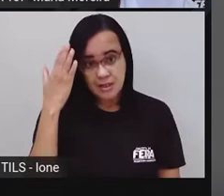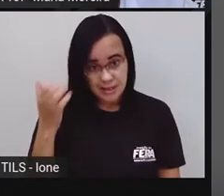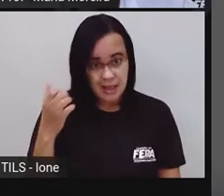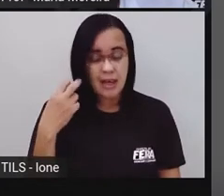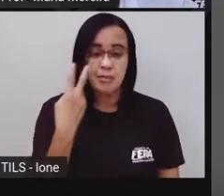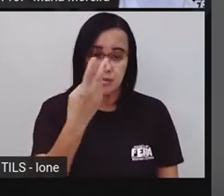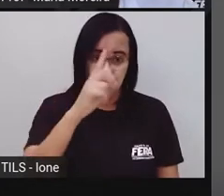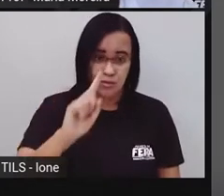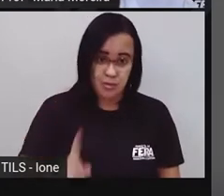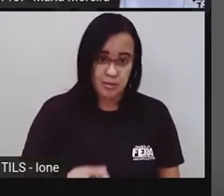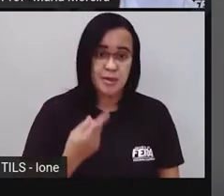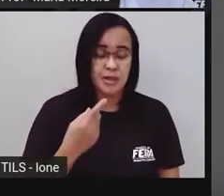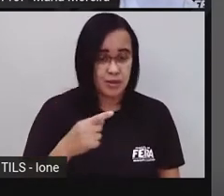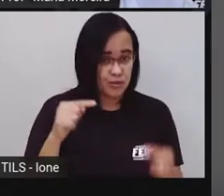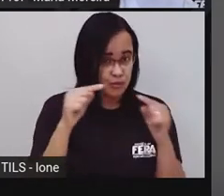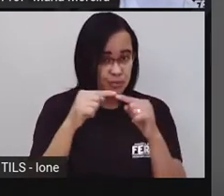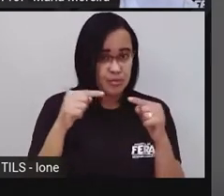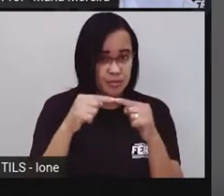2000